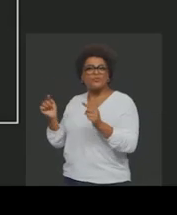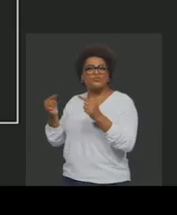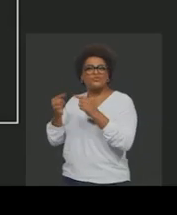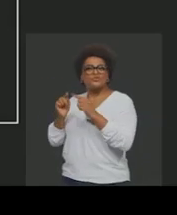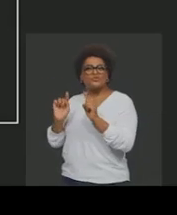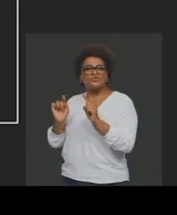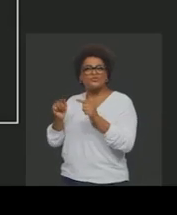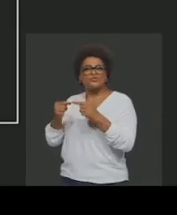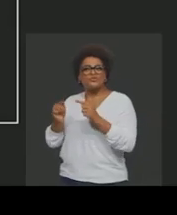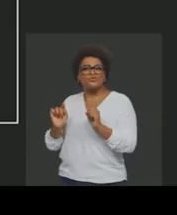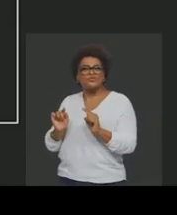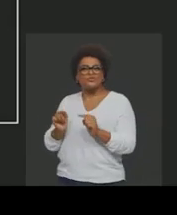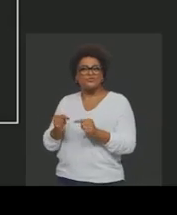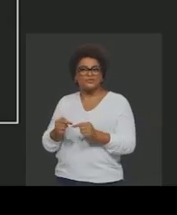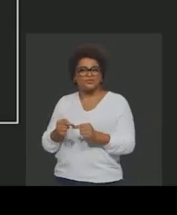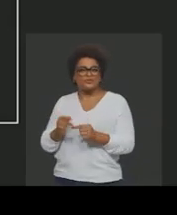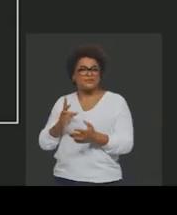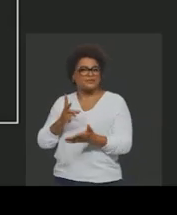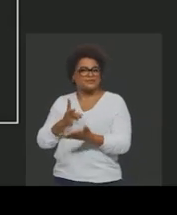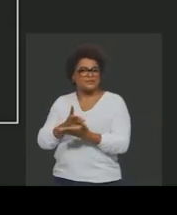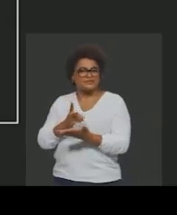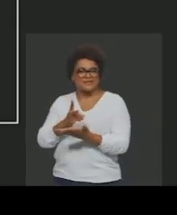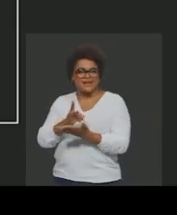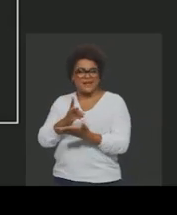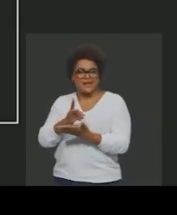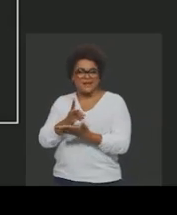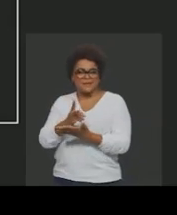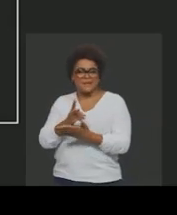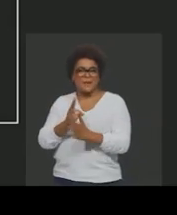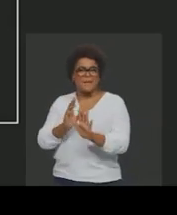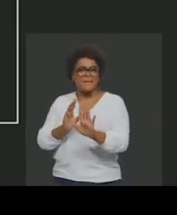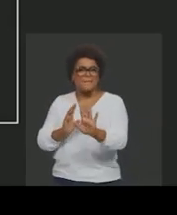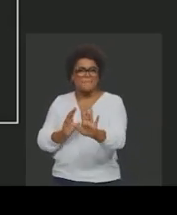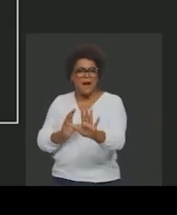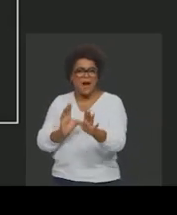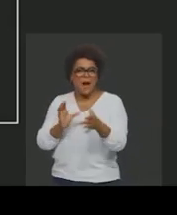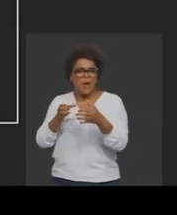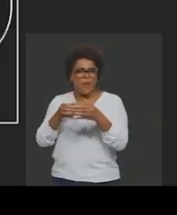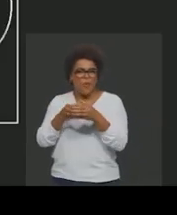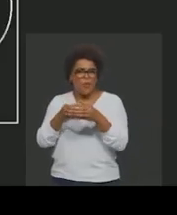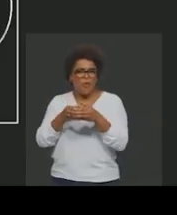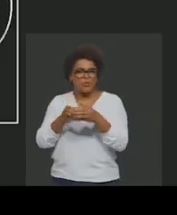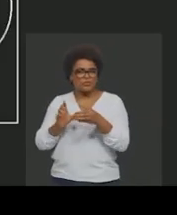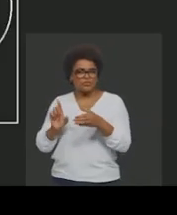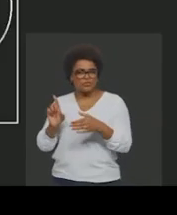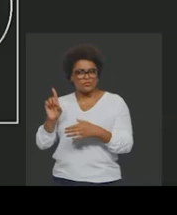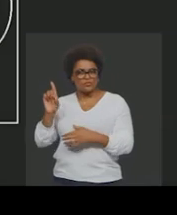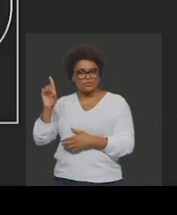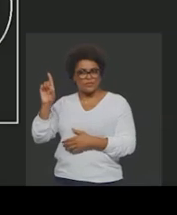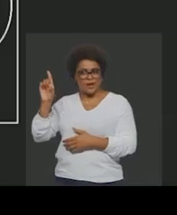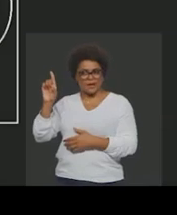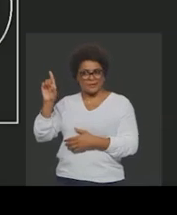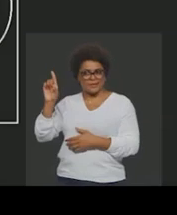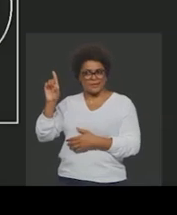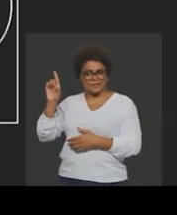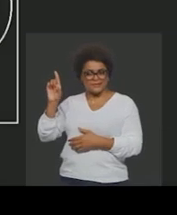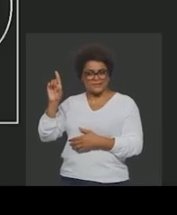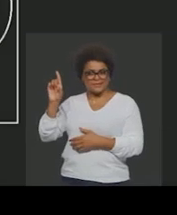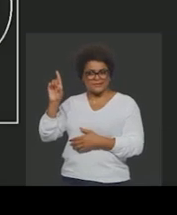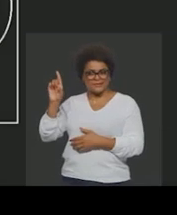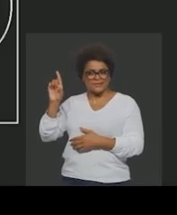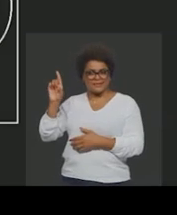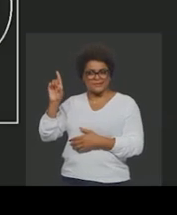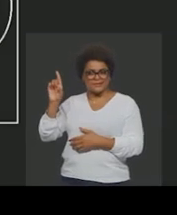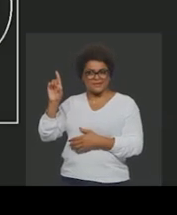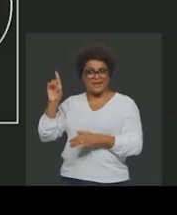5. Beleza? Só que o conjunto aqui, ó, vamos voltar. O conjunto